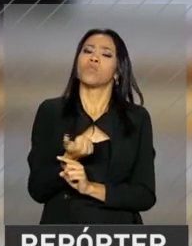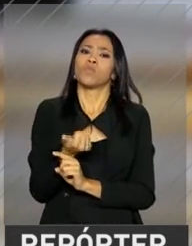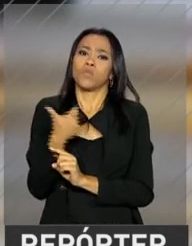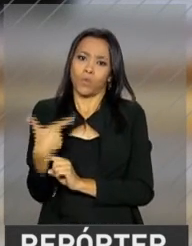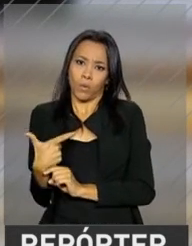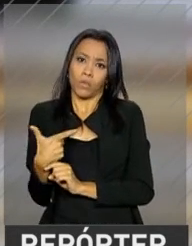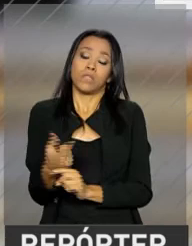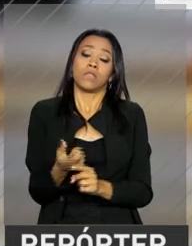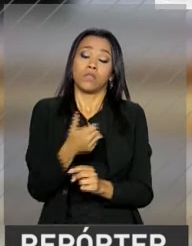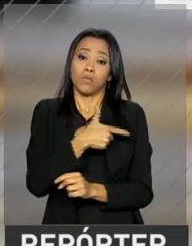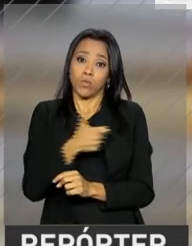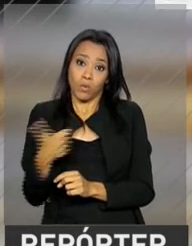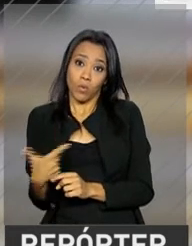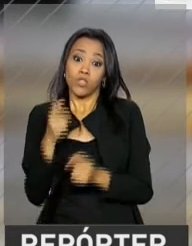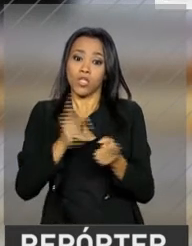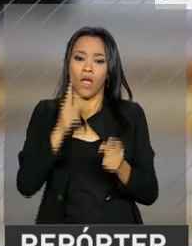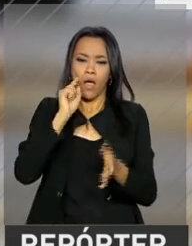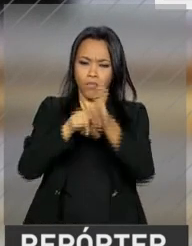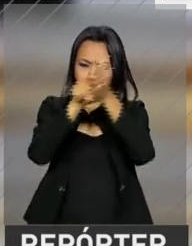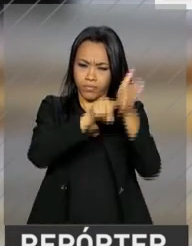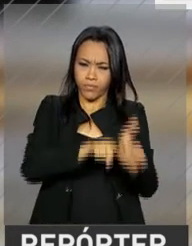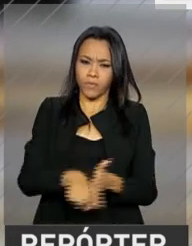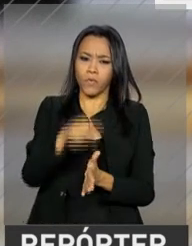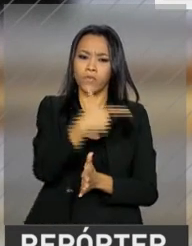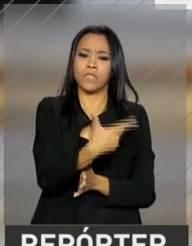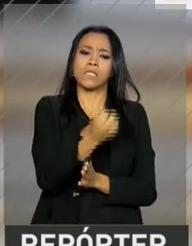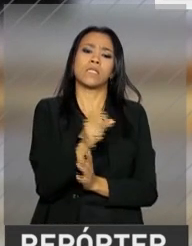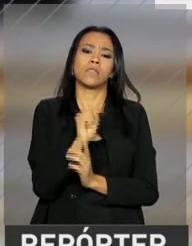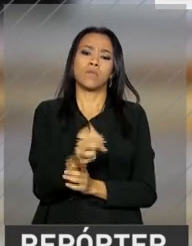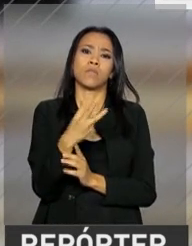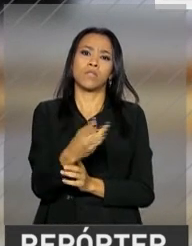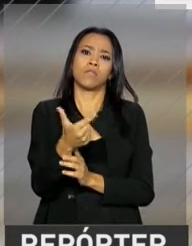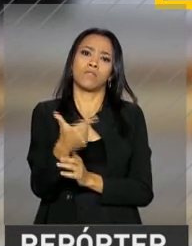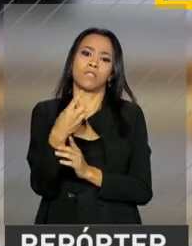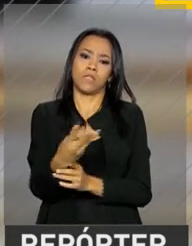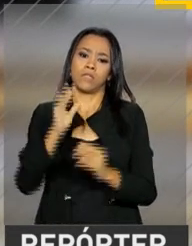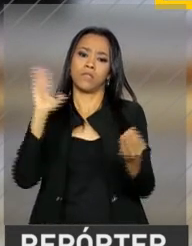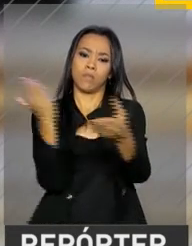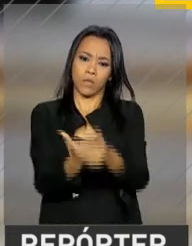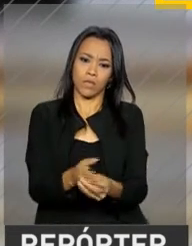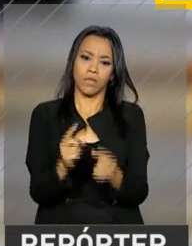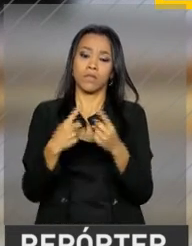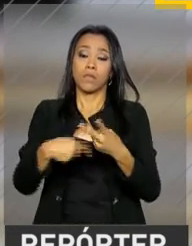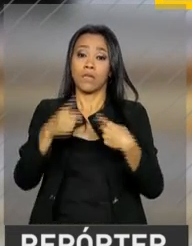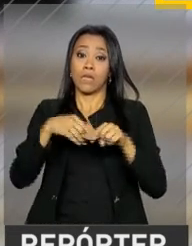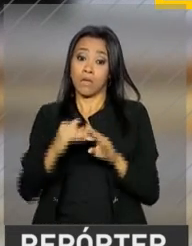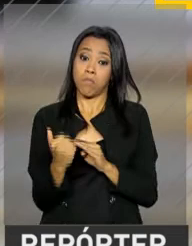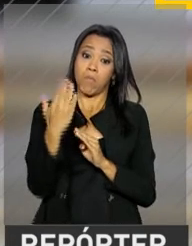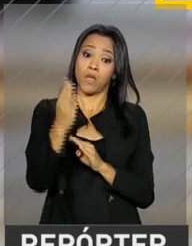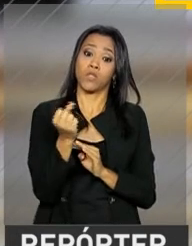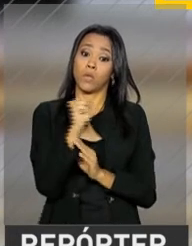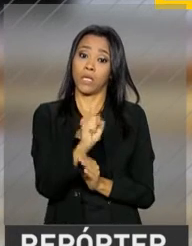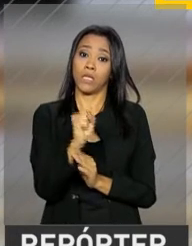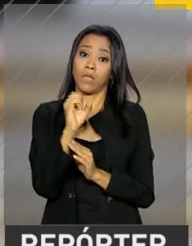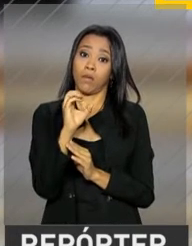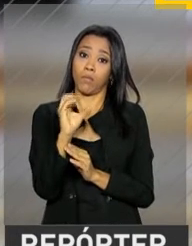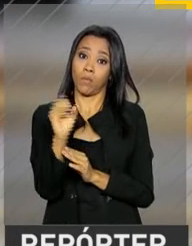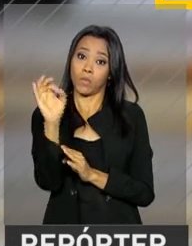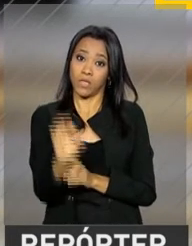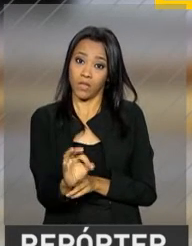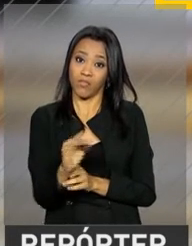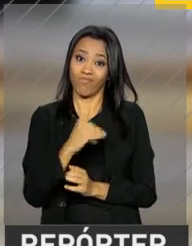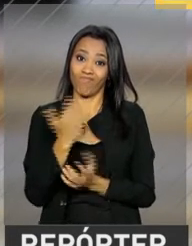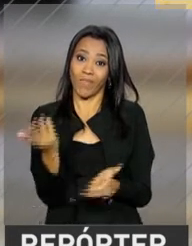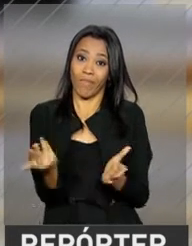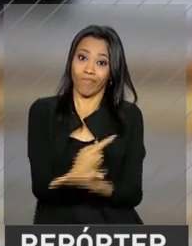transparência já analisou 26 mil 323 processos e mais 80% deles apresentaram contas